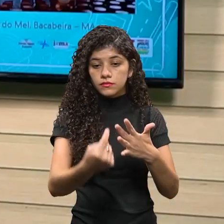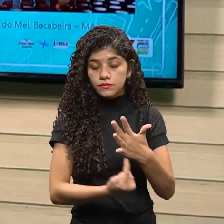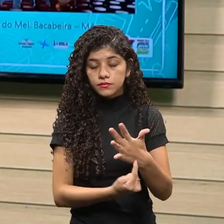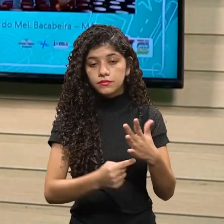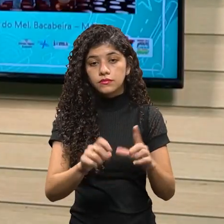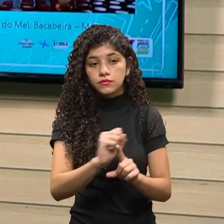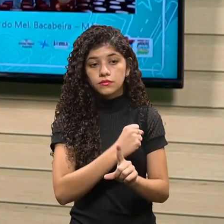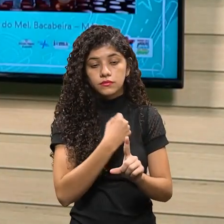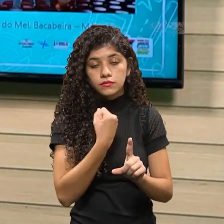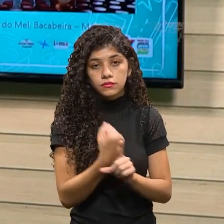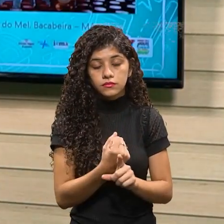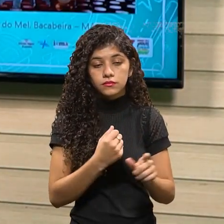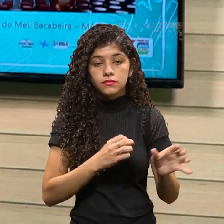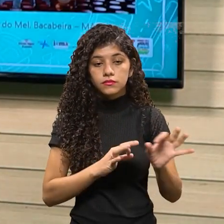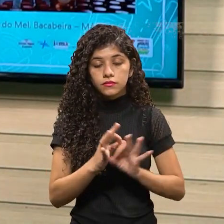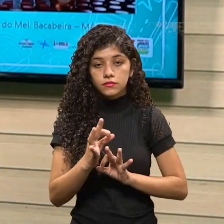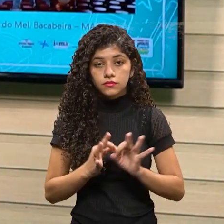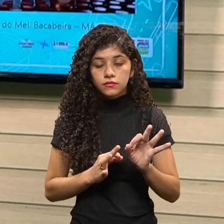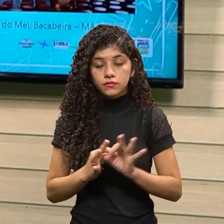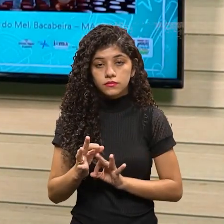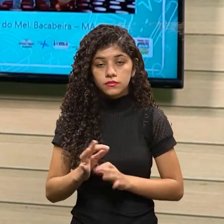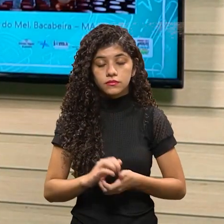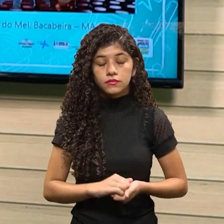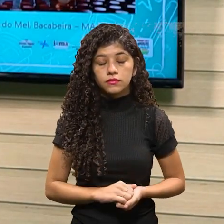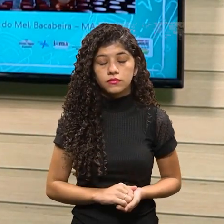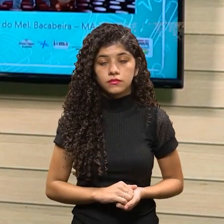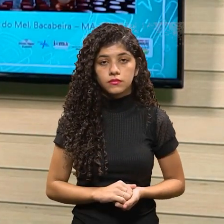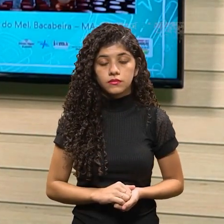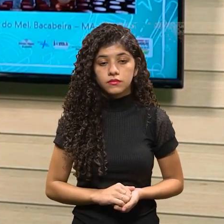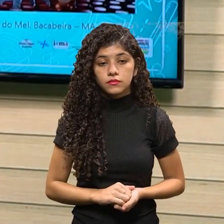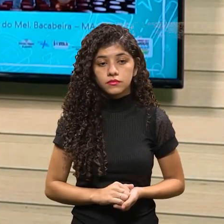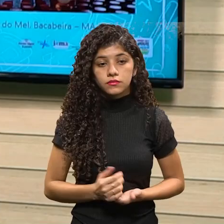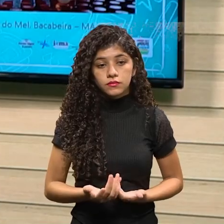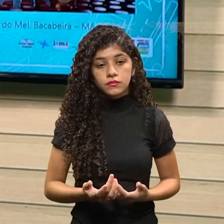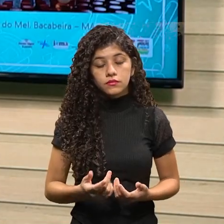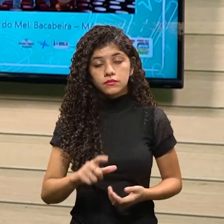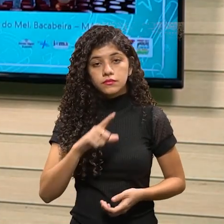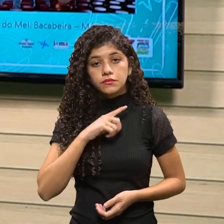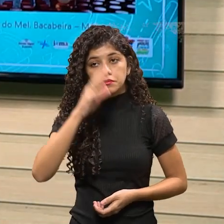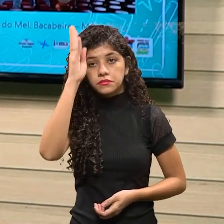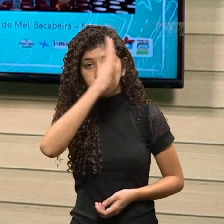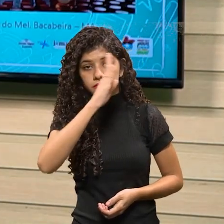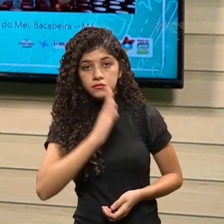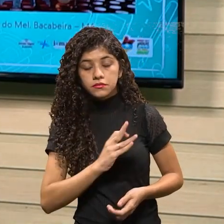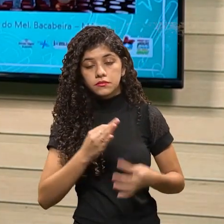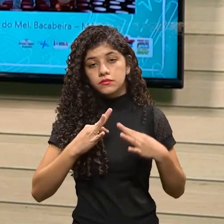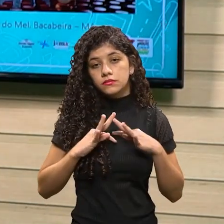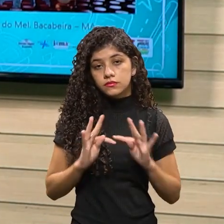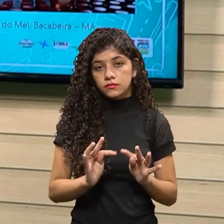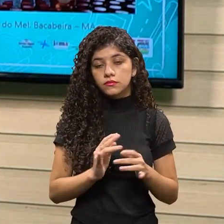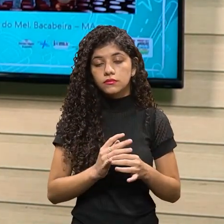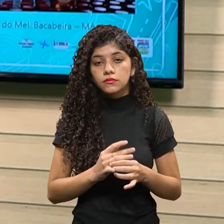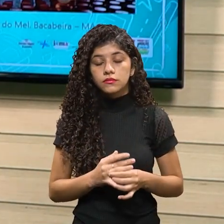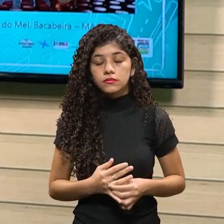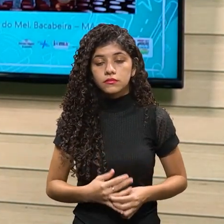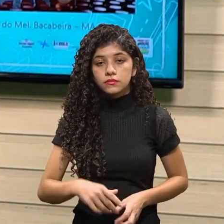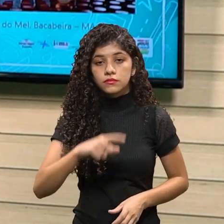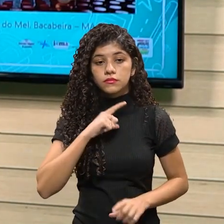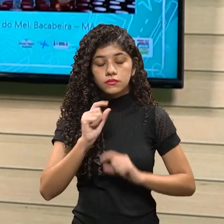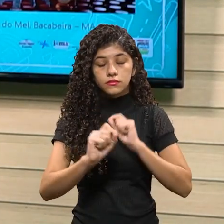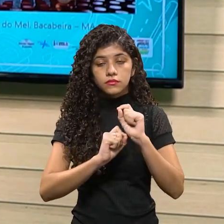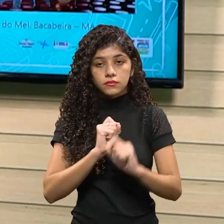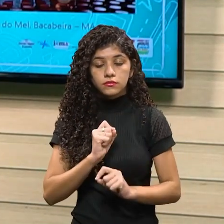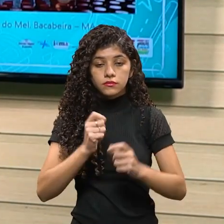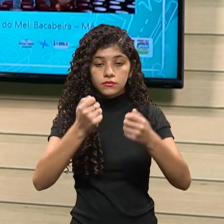cooperativas. Então esse item aí, dessa norma brasileira técnica de contabilidade, ela fala